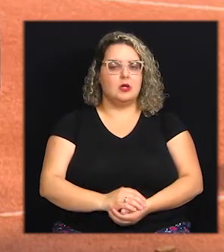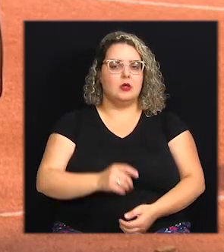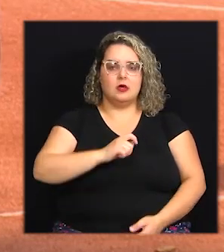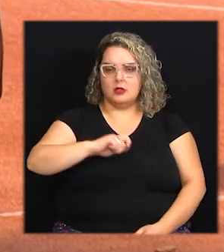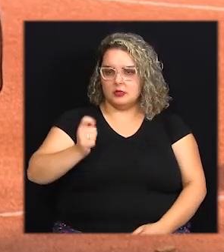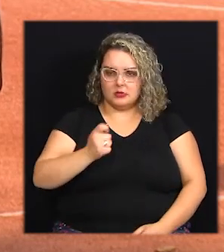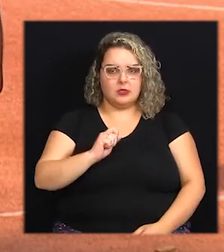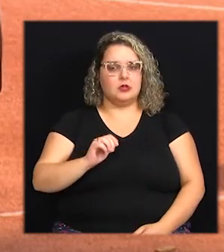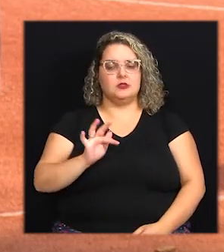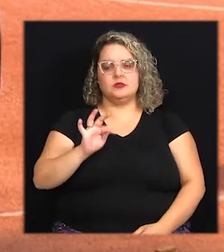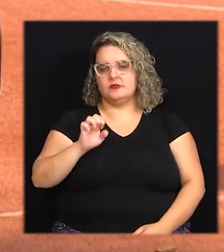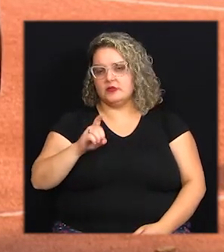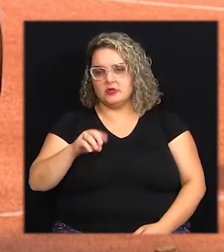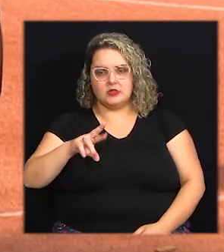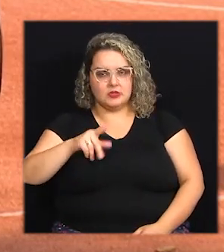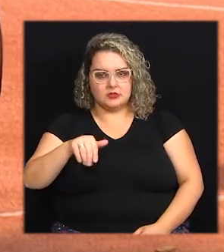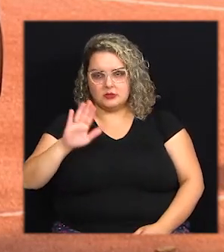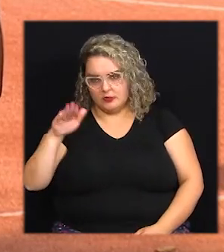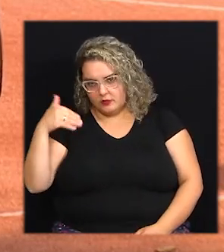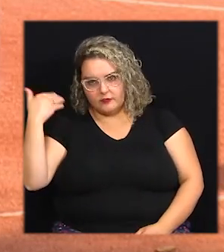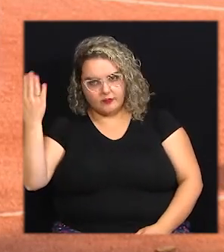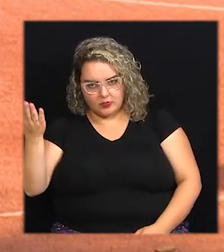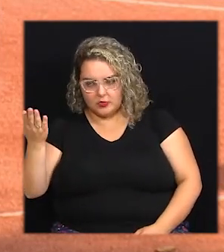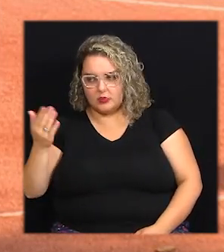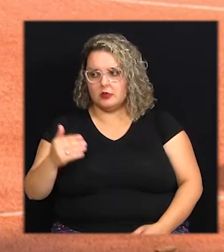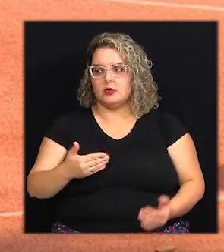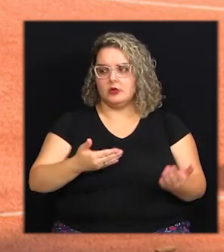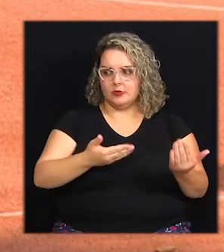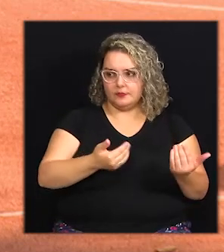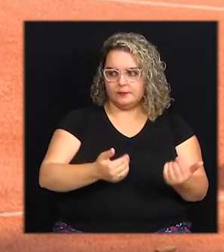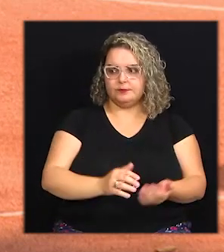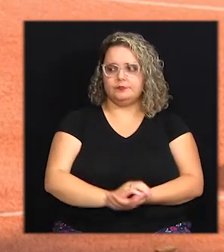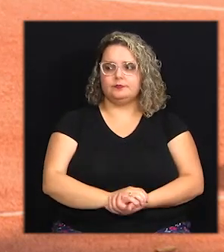Tennis Federation, que é o juvenil,